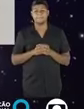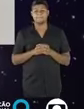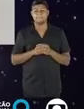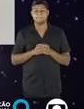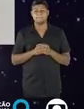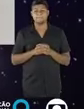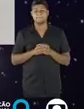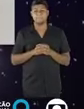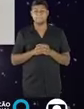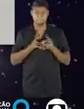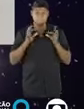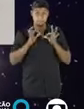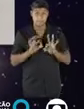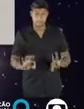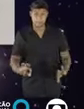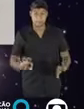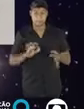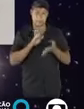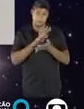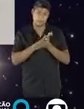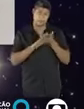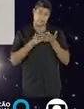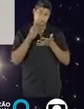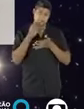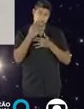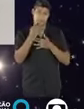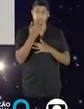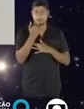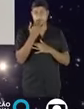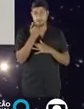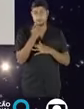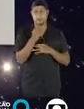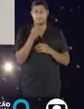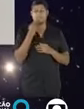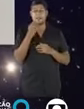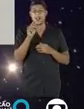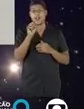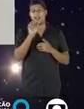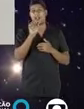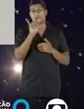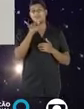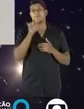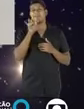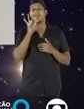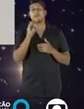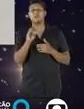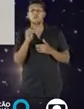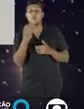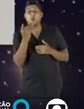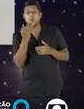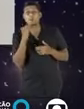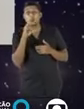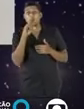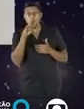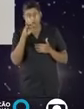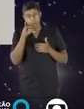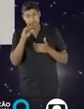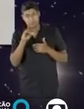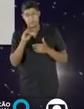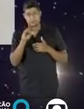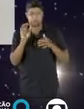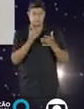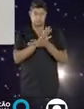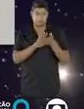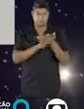ela não é muito correta quando a gente fala de alimento, né? Porque alimento, né? Comida, não existe lixo quando a gente fala de